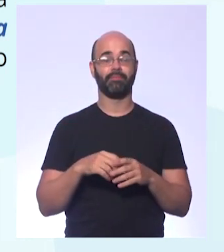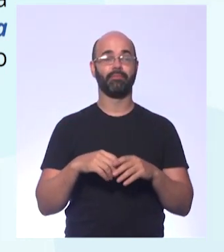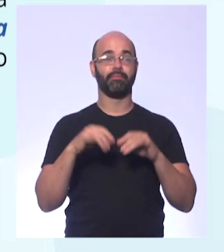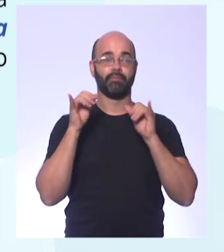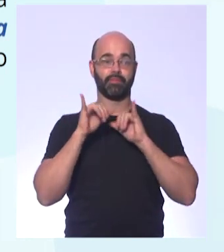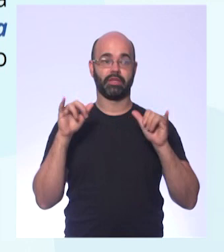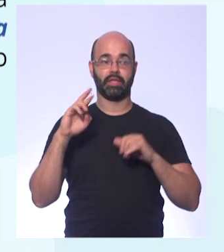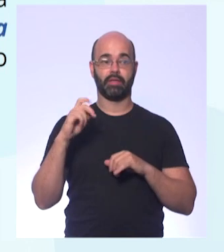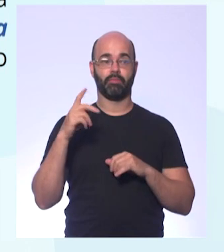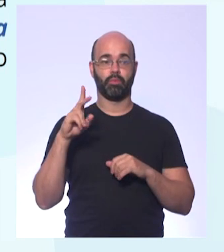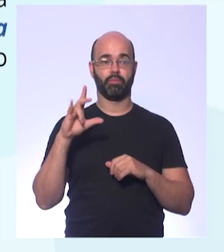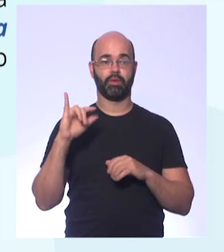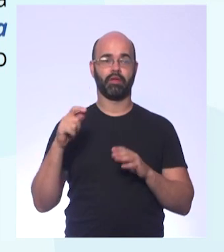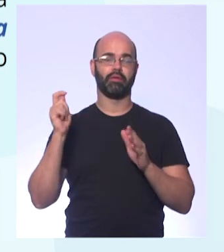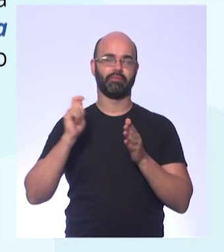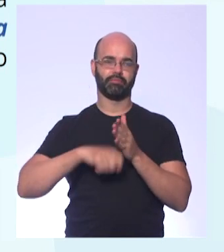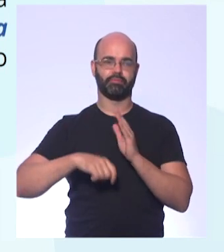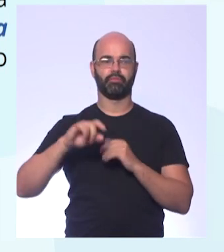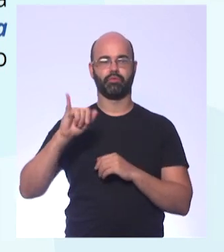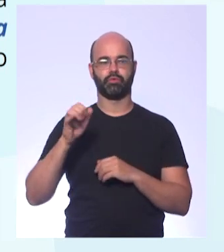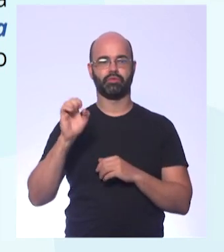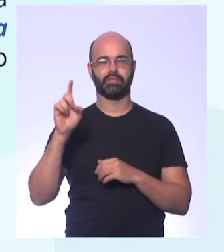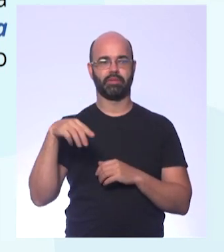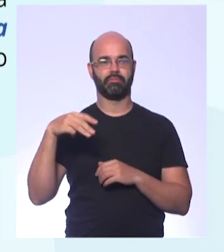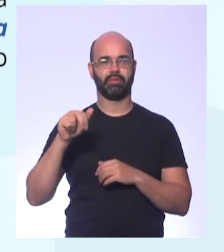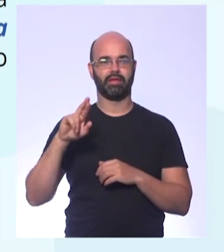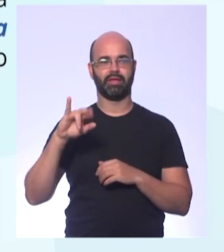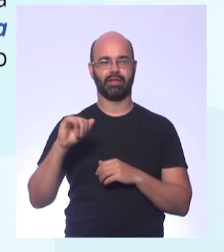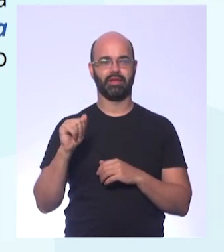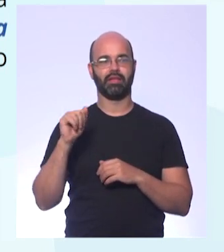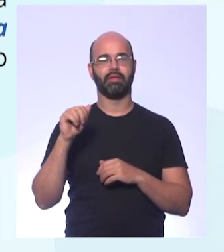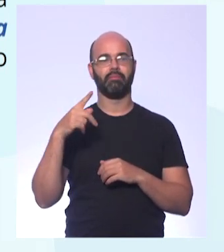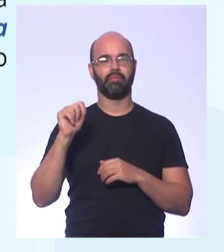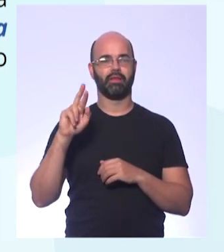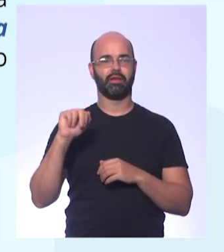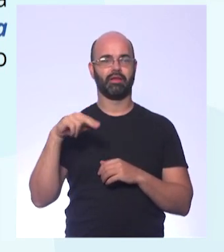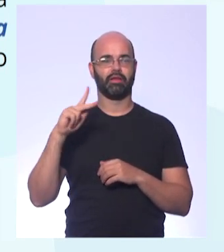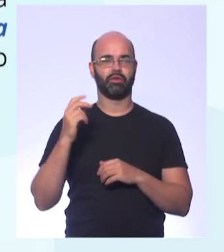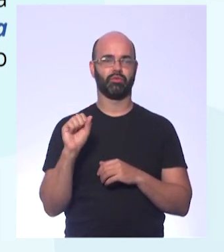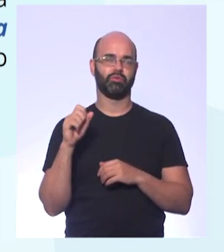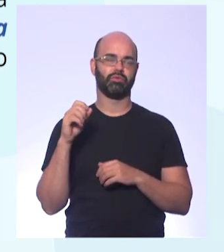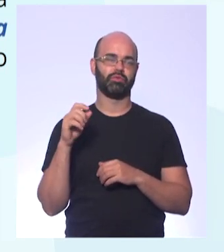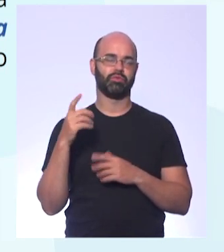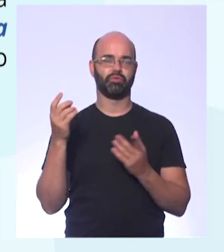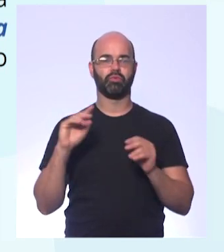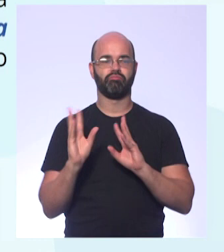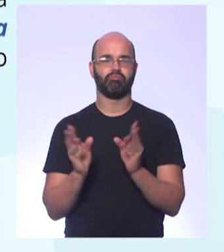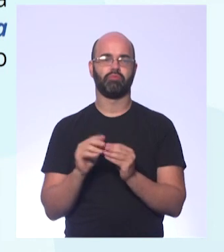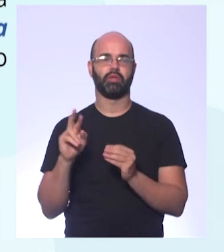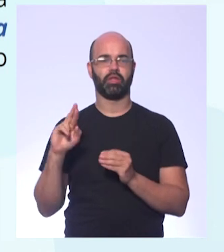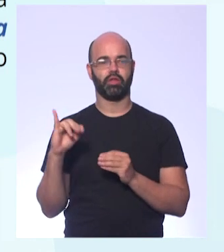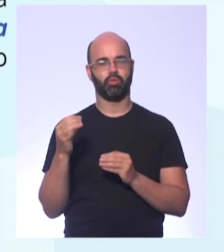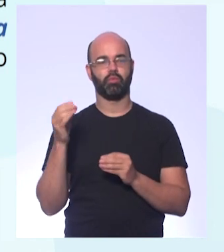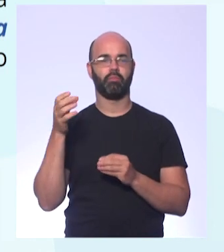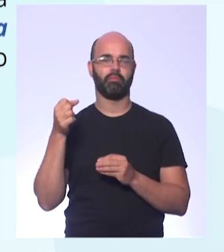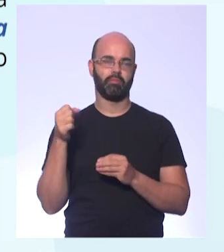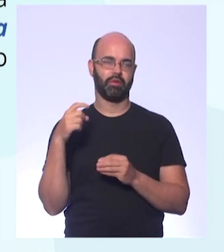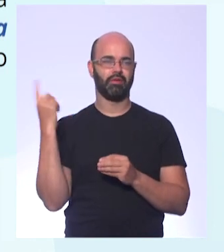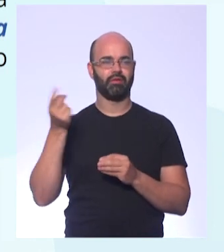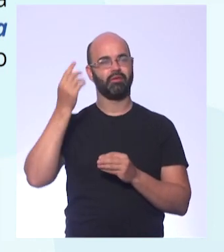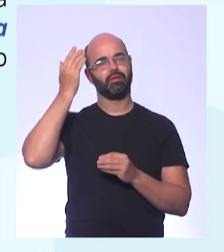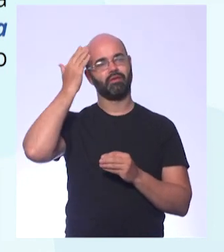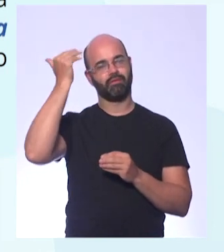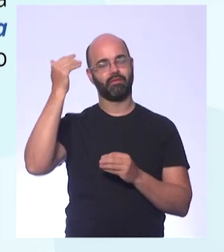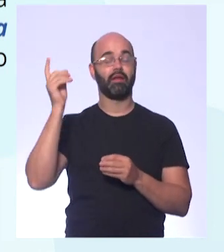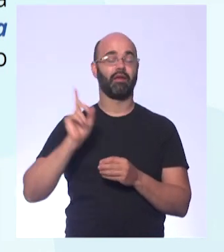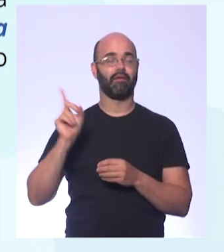República, passou a assinar José Maria da Silva Paranhos do Rio Branco, ou apenas Rio Branco, como ficou conhecido